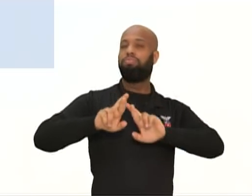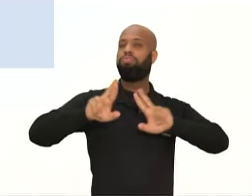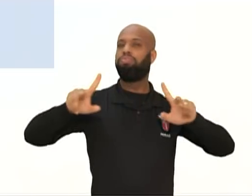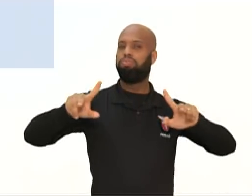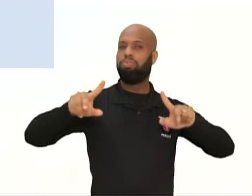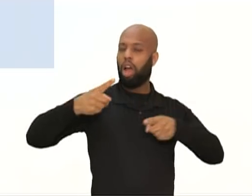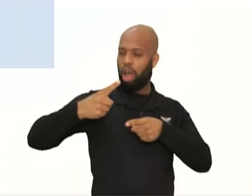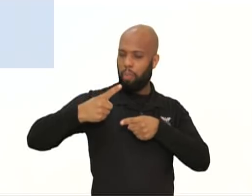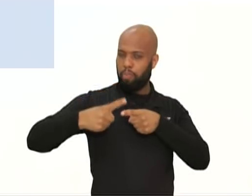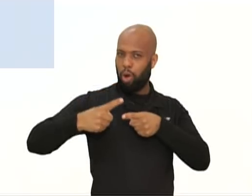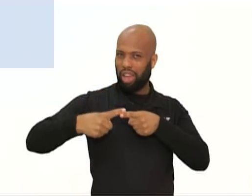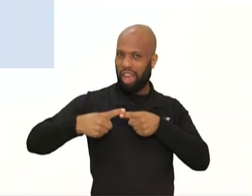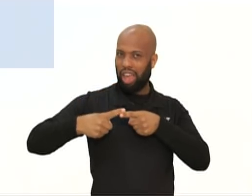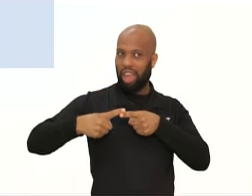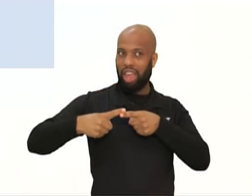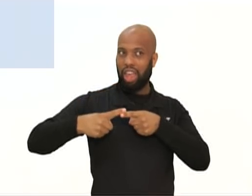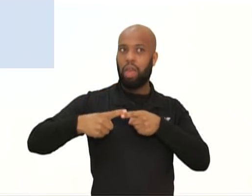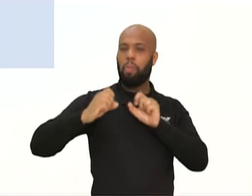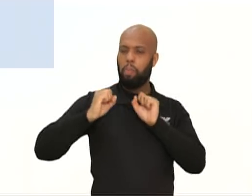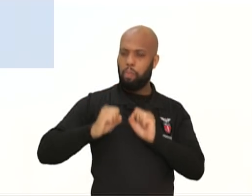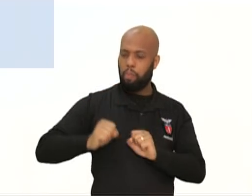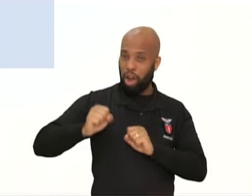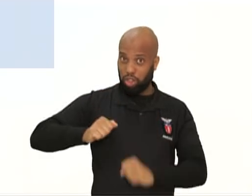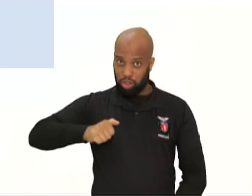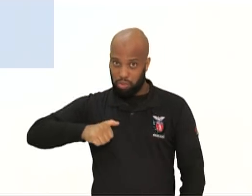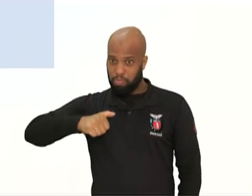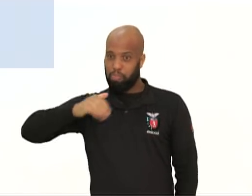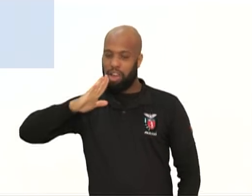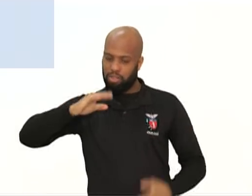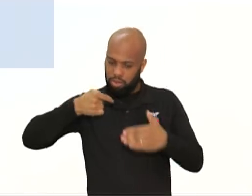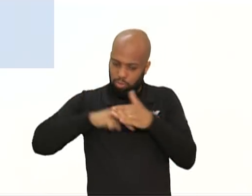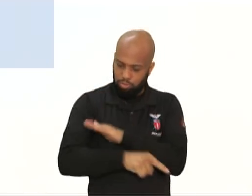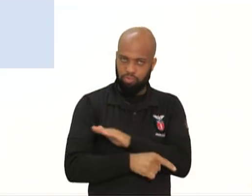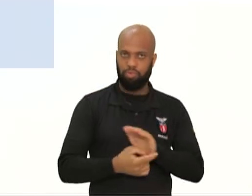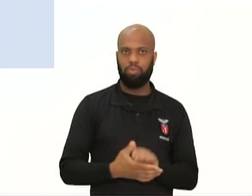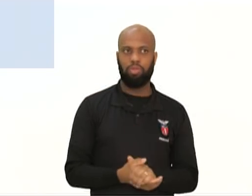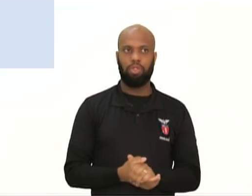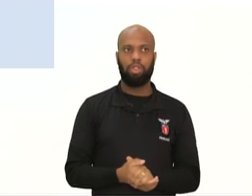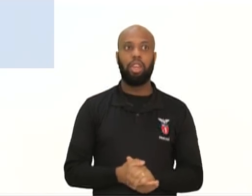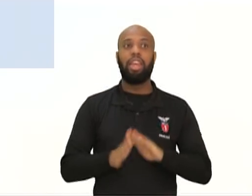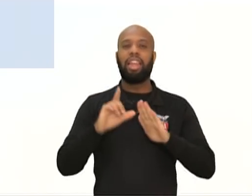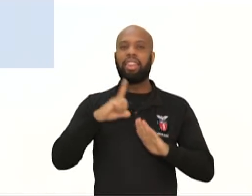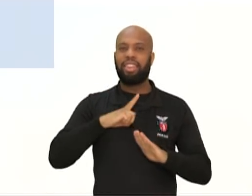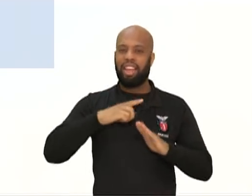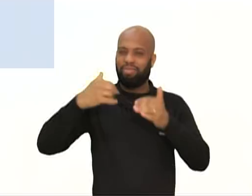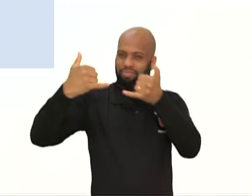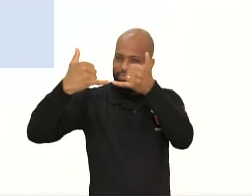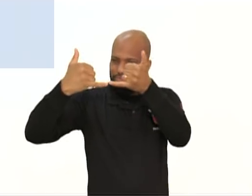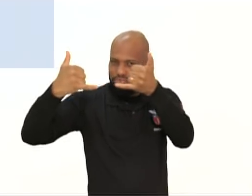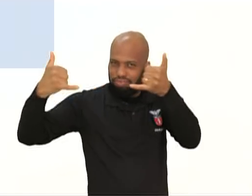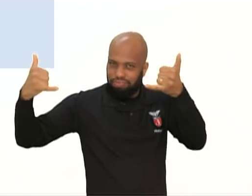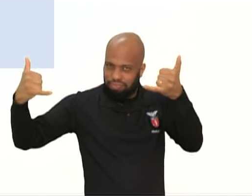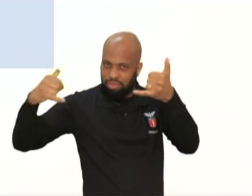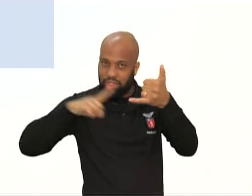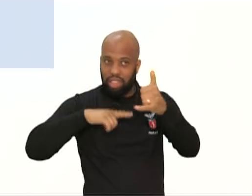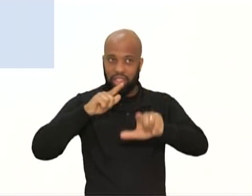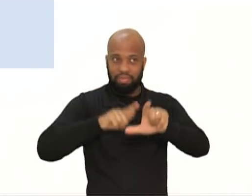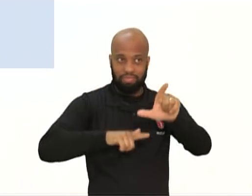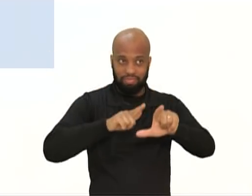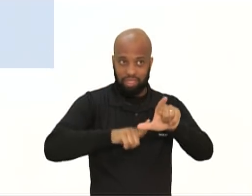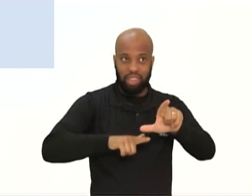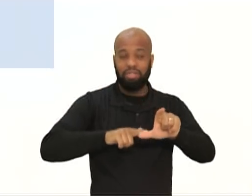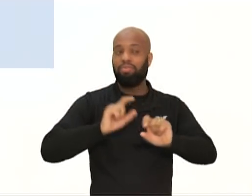pois permite ir além. O fato destacado na letra A